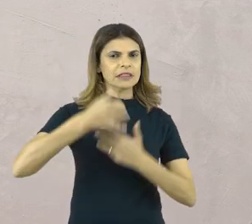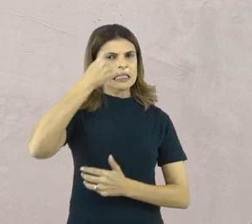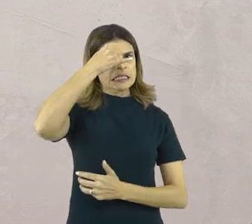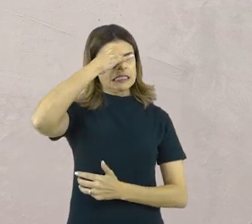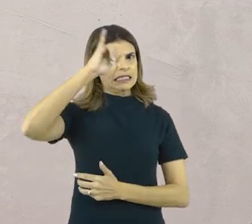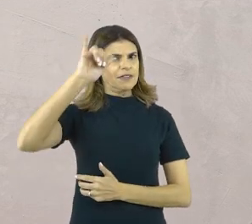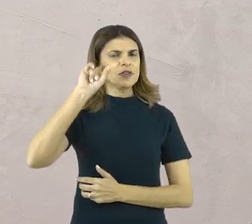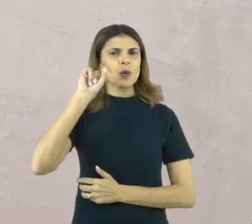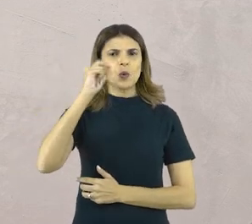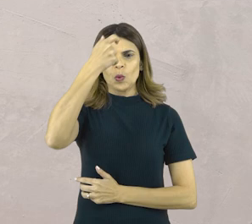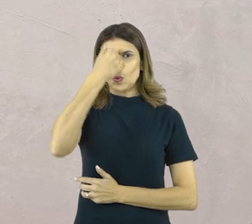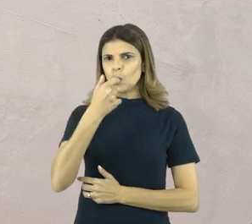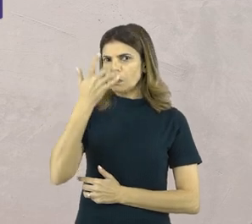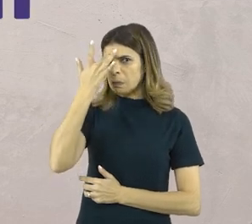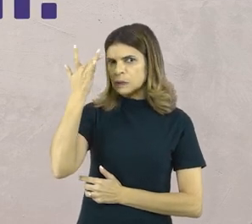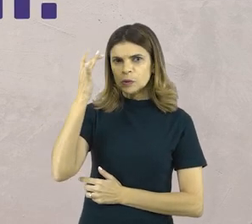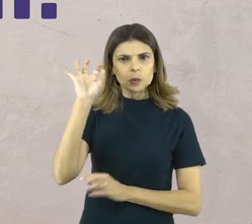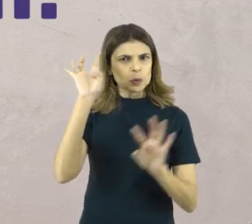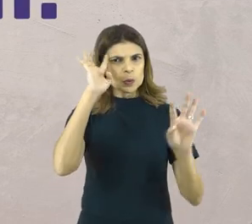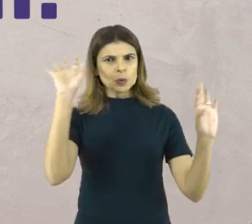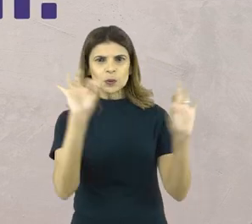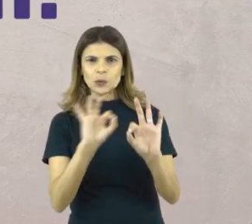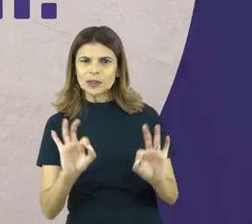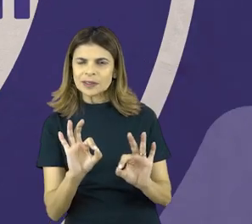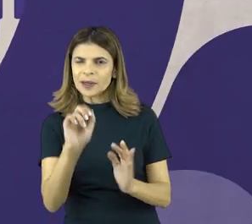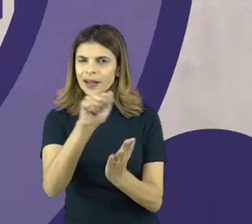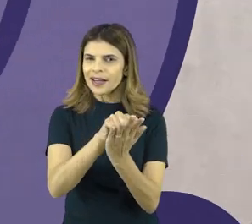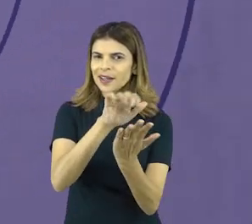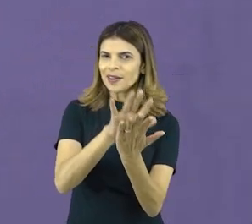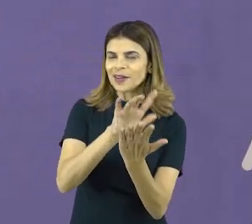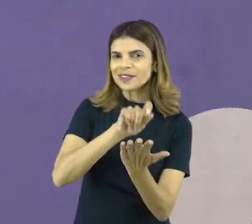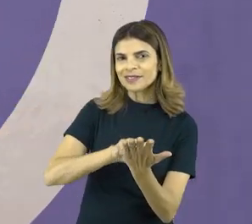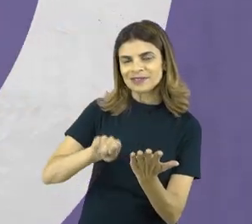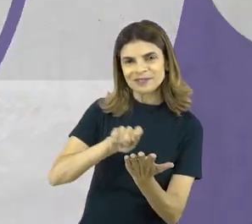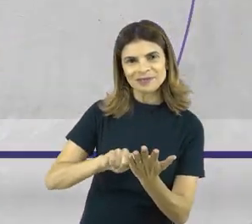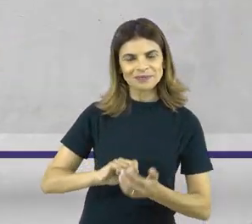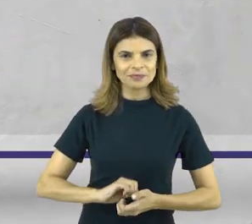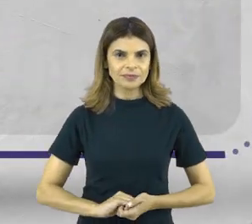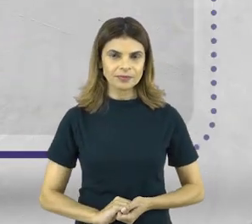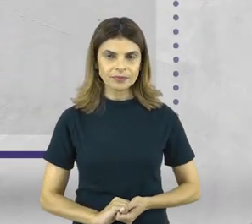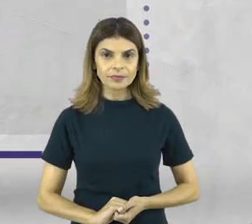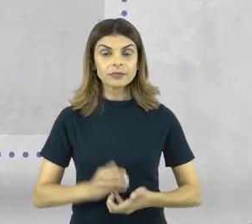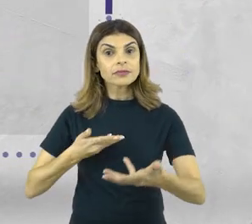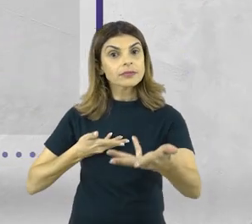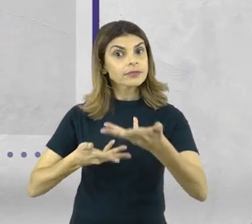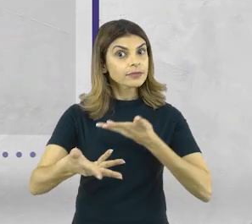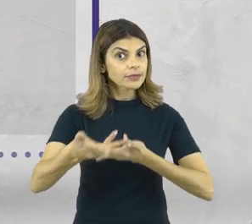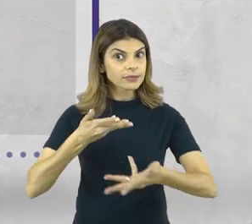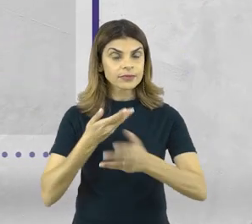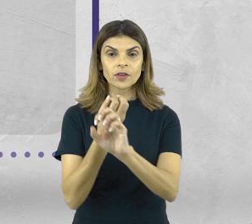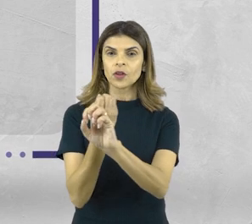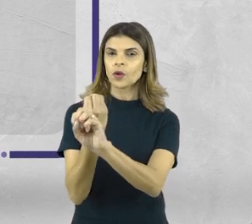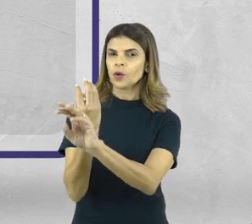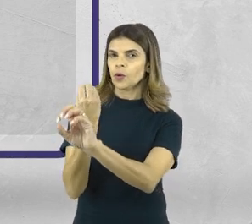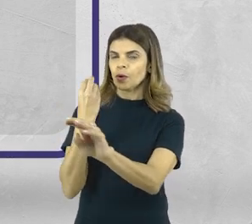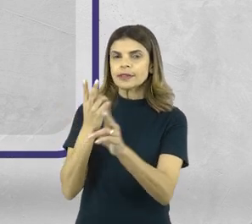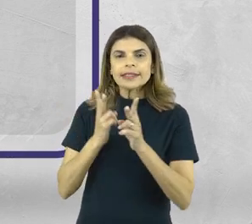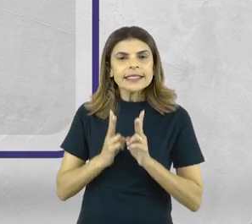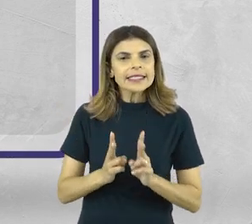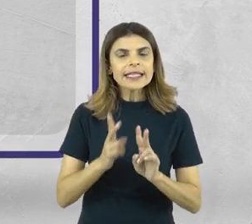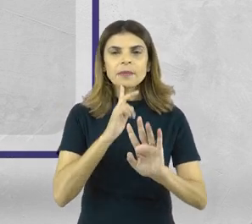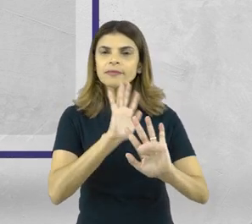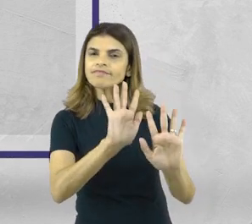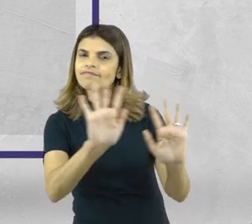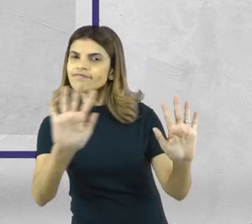de não ser bem compreendido. Anota aí! Em uma interação online, sempre cumprimente